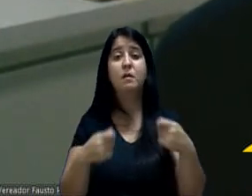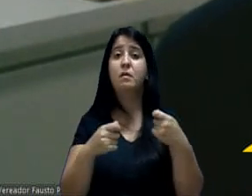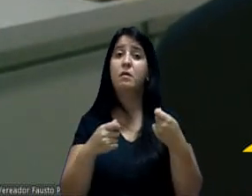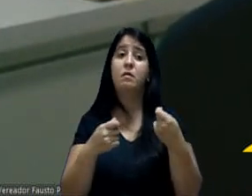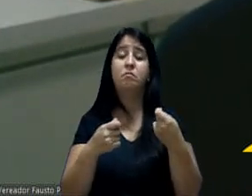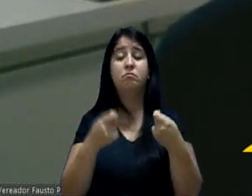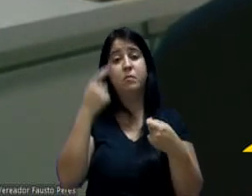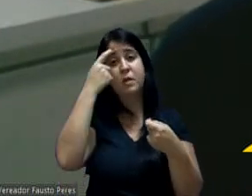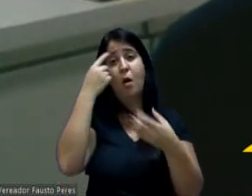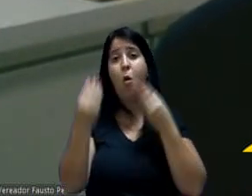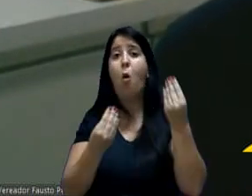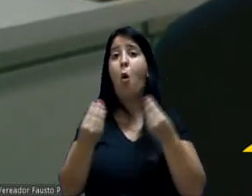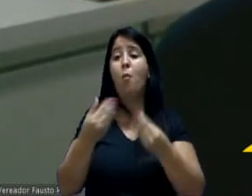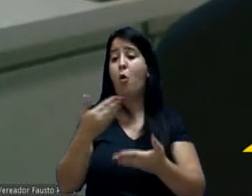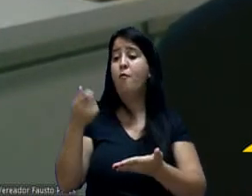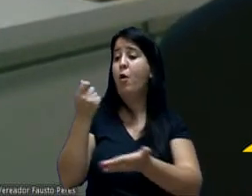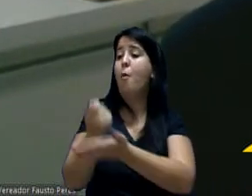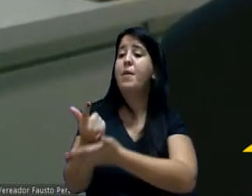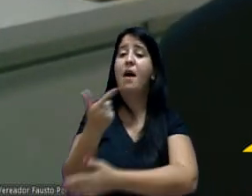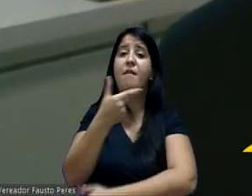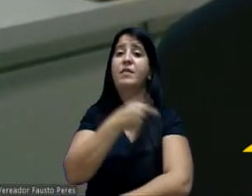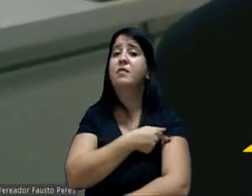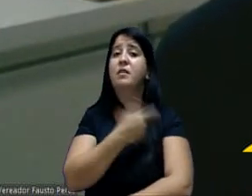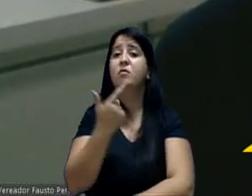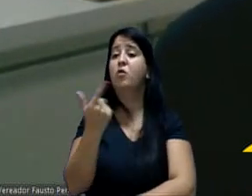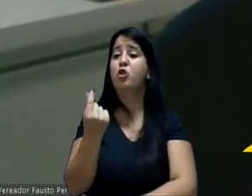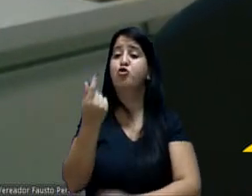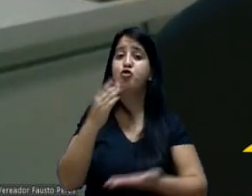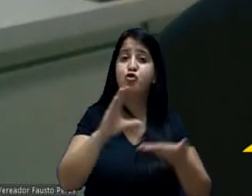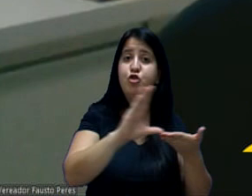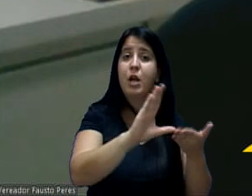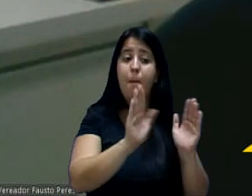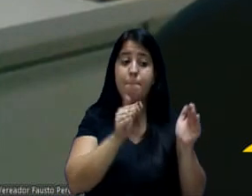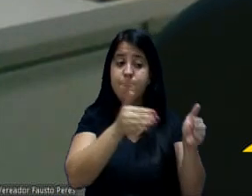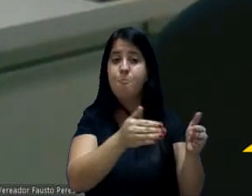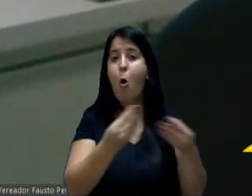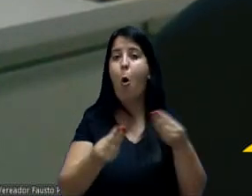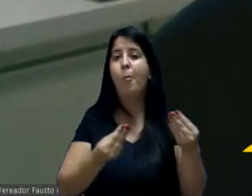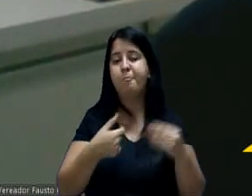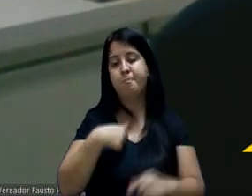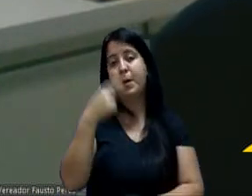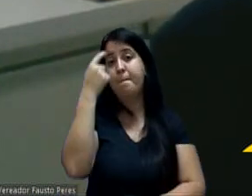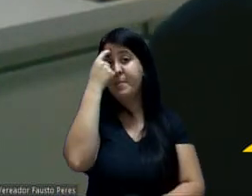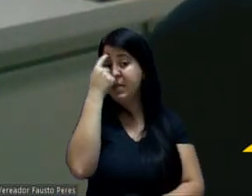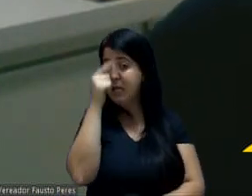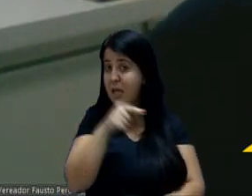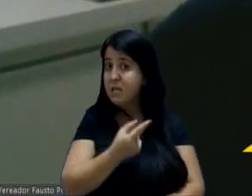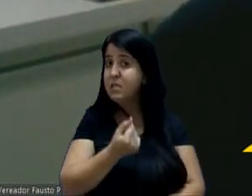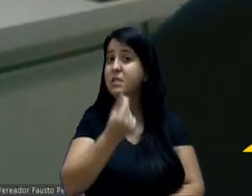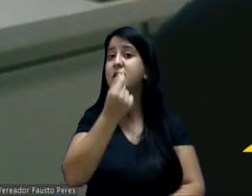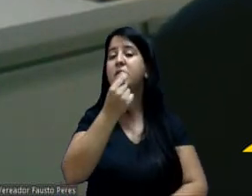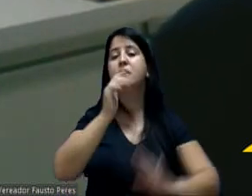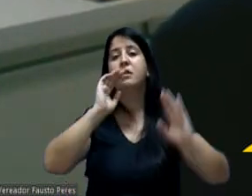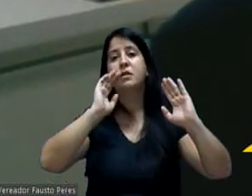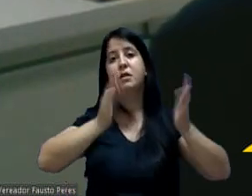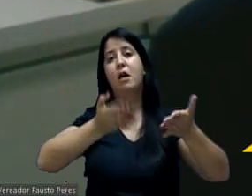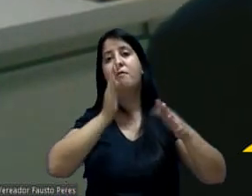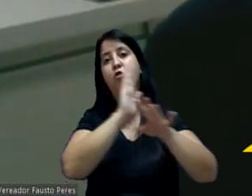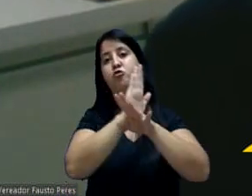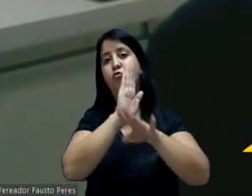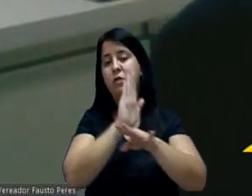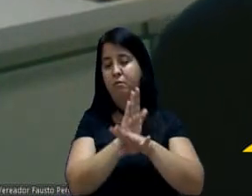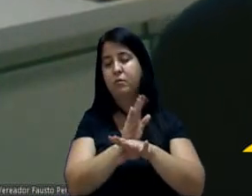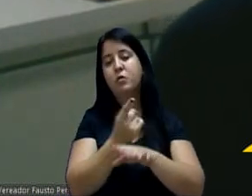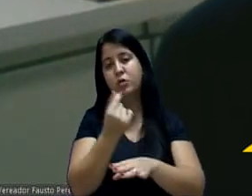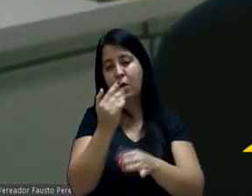o governo vai comprar a vacina, você não tem um recurso separado, eu acredito que esse valor que nós estamos destinando agora já vai ficar um valor